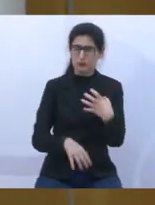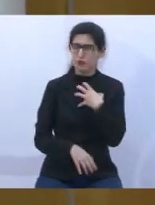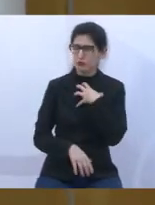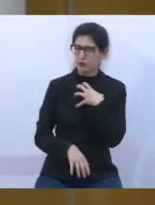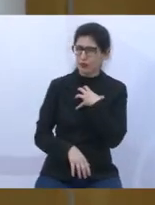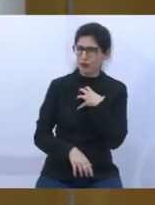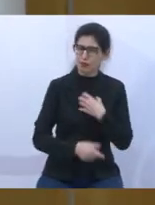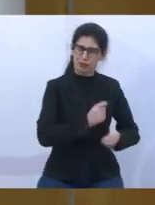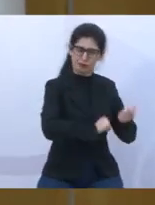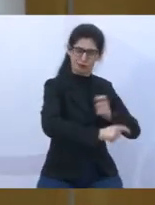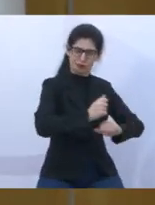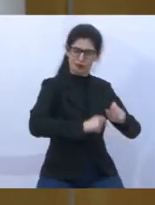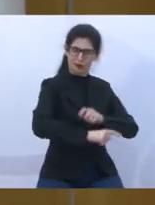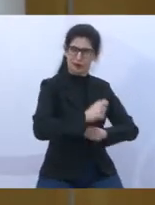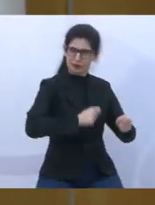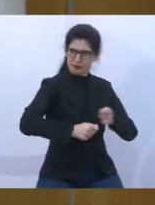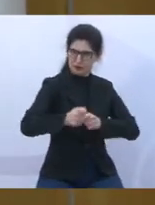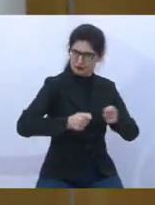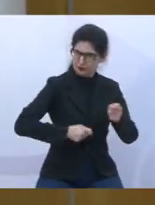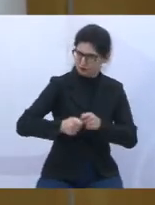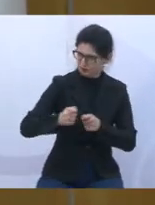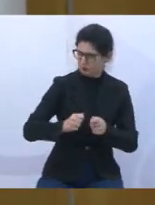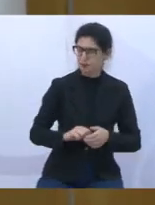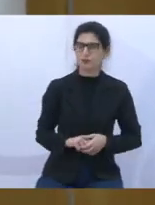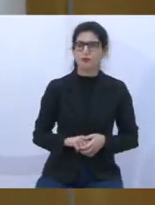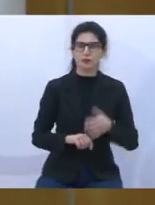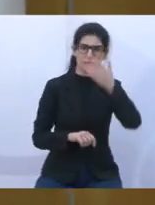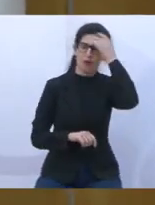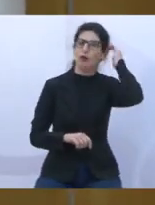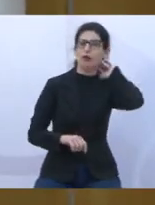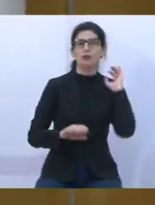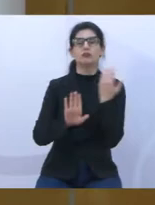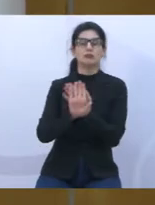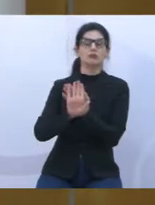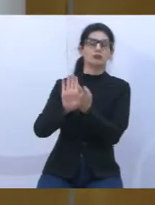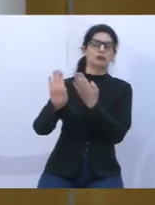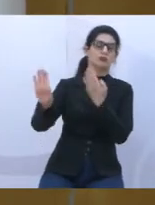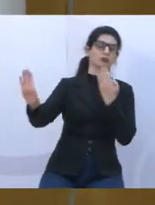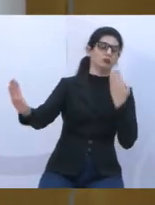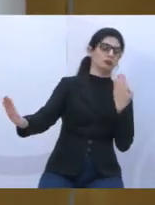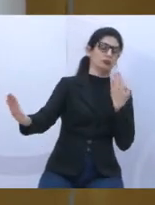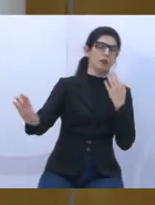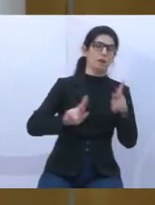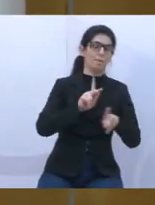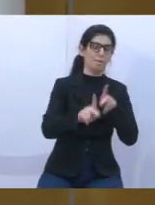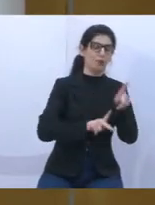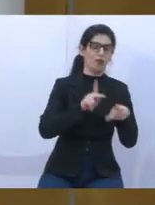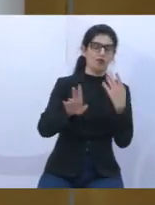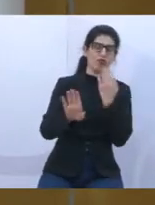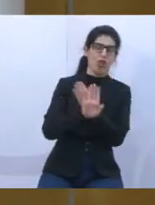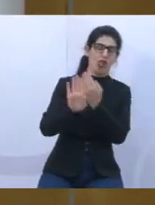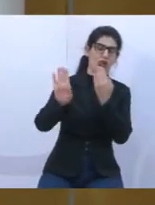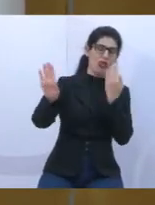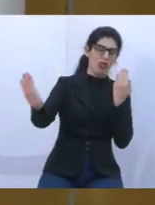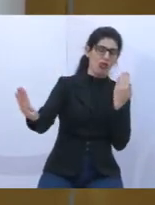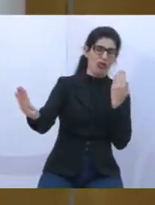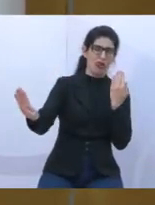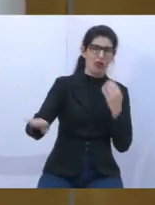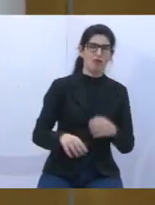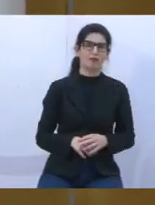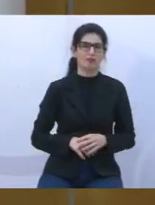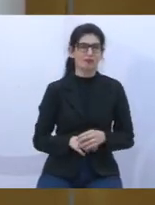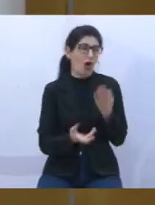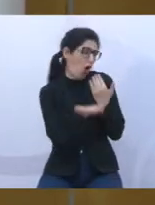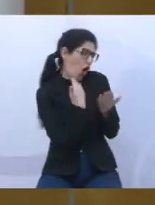né de distanciamento que a população ou seja não abre discussão reforçando o que eu tenho